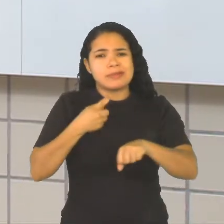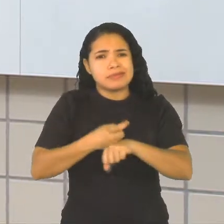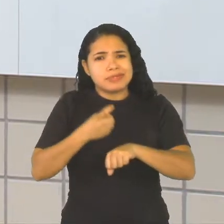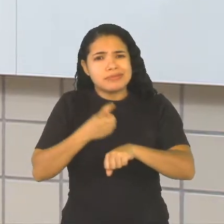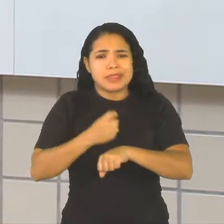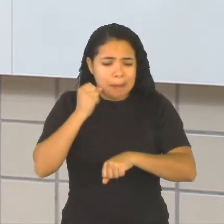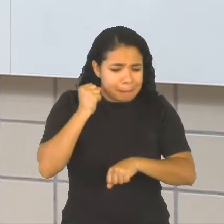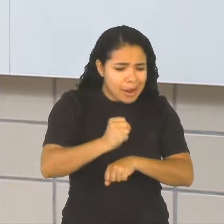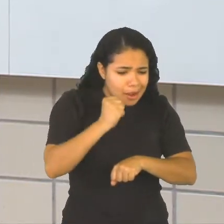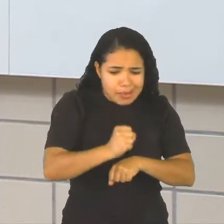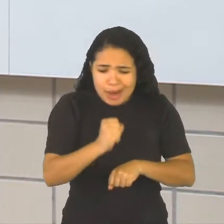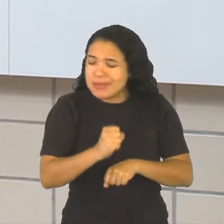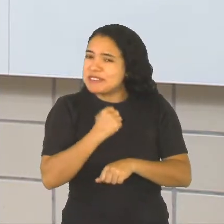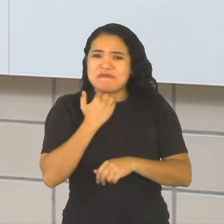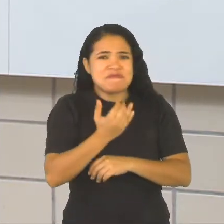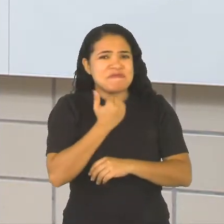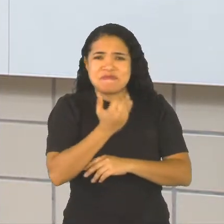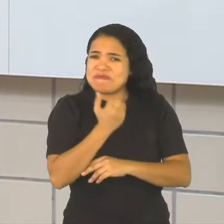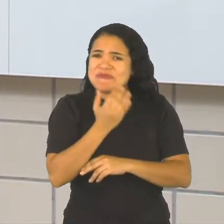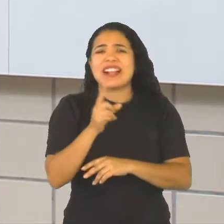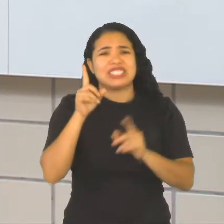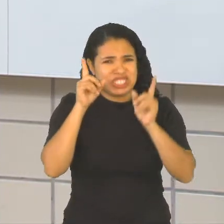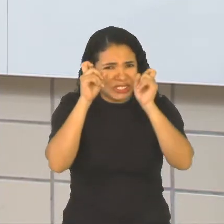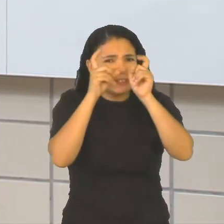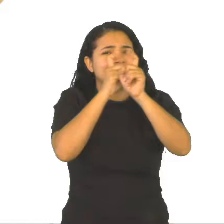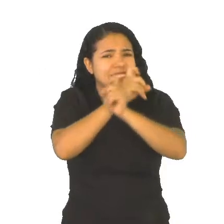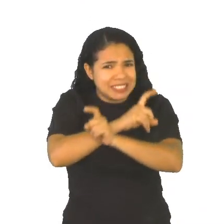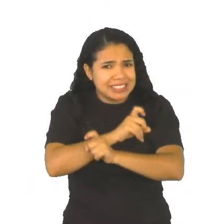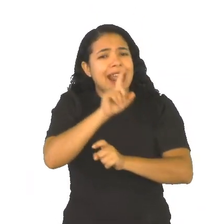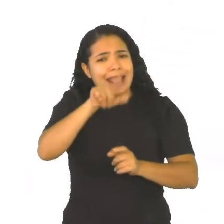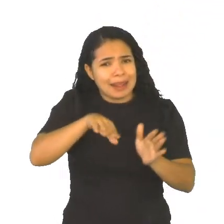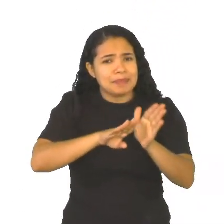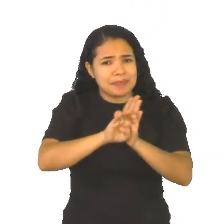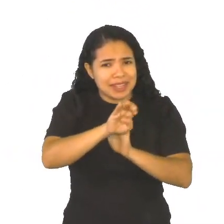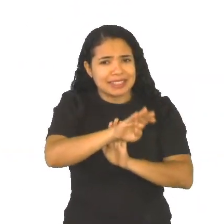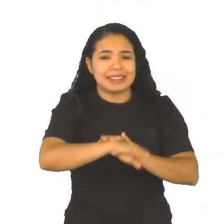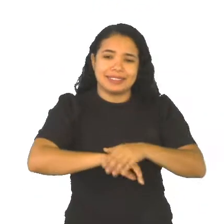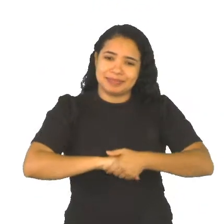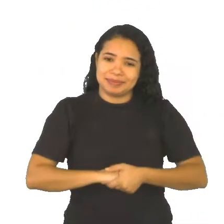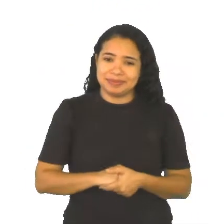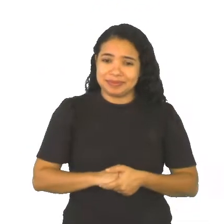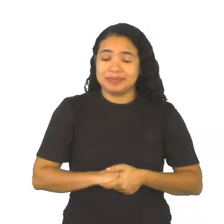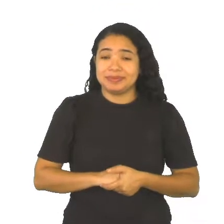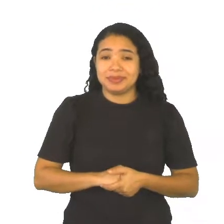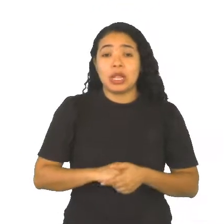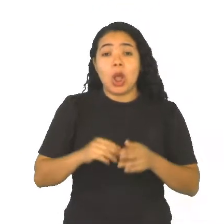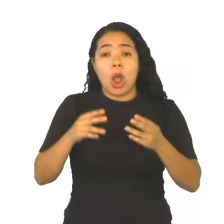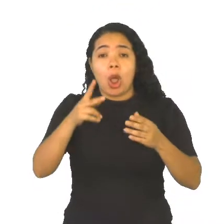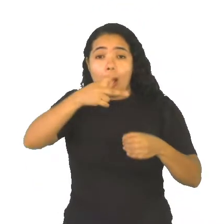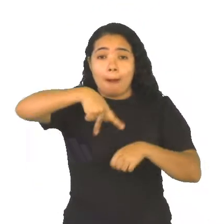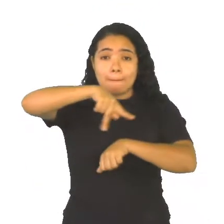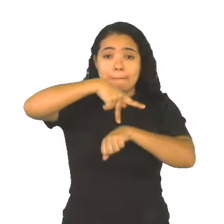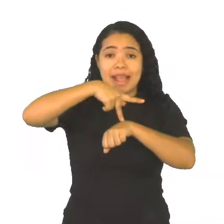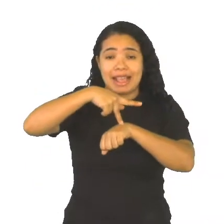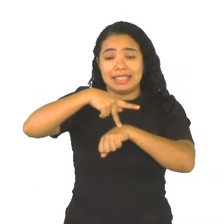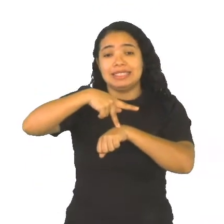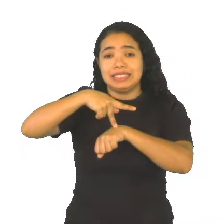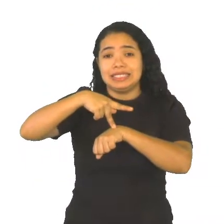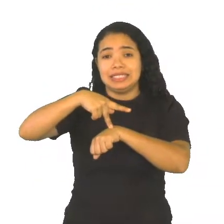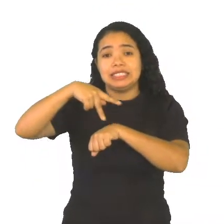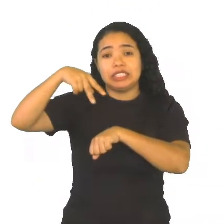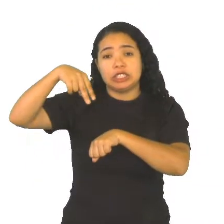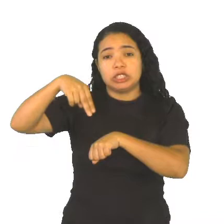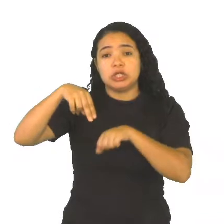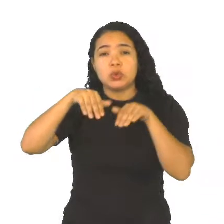de matar a bicha, é uma bactéria. Acredita? Na Nova Zelândia, em 2013, foi descoberta uma